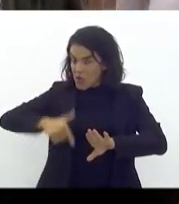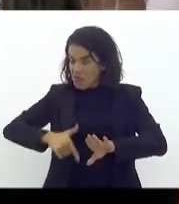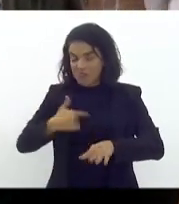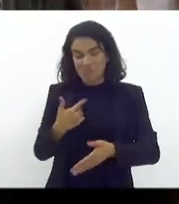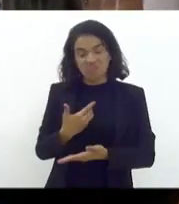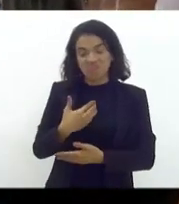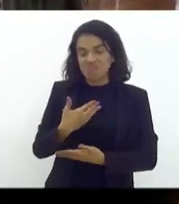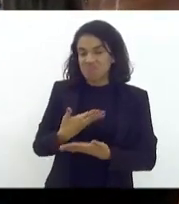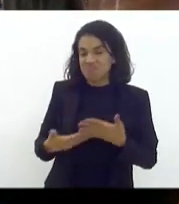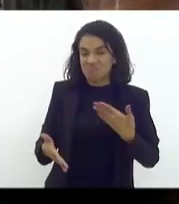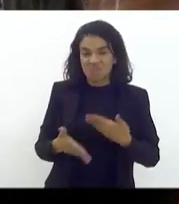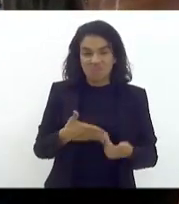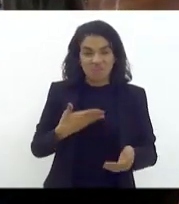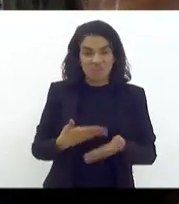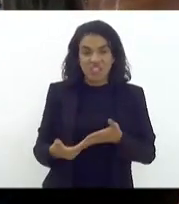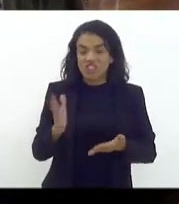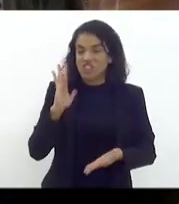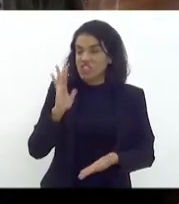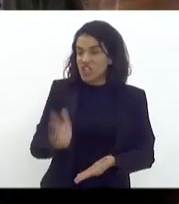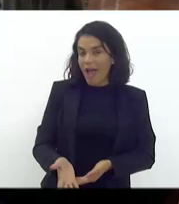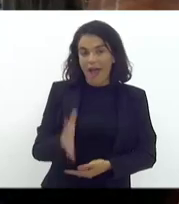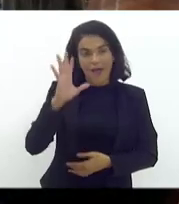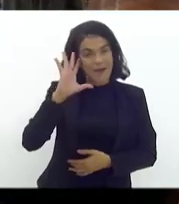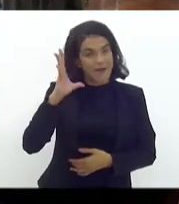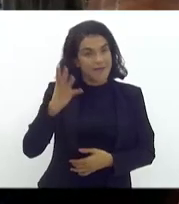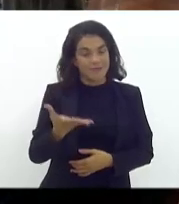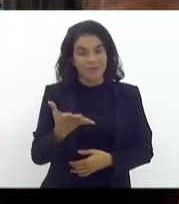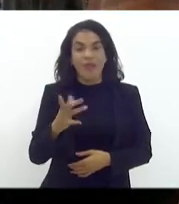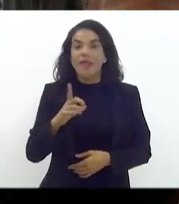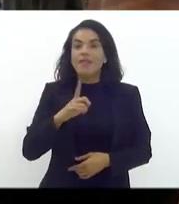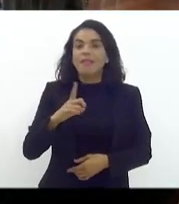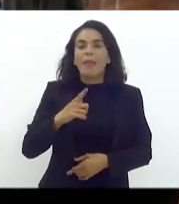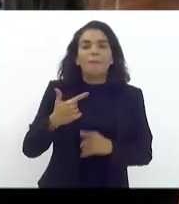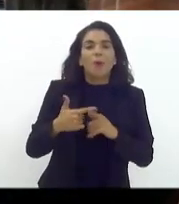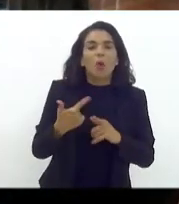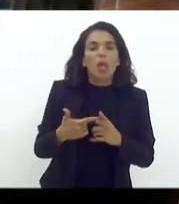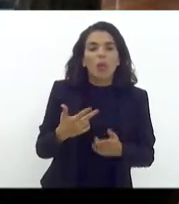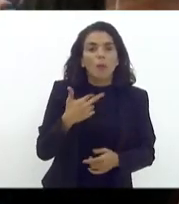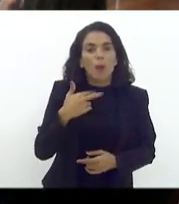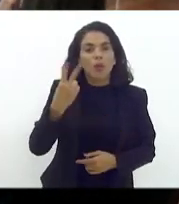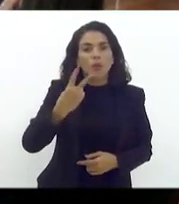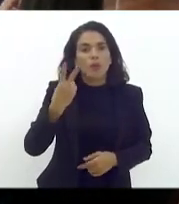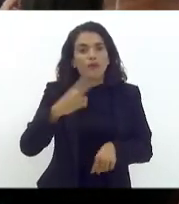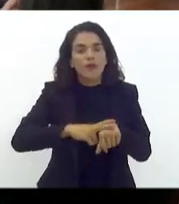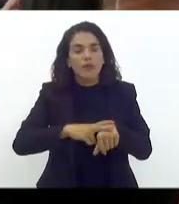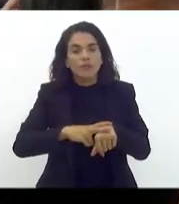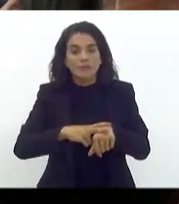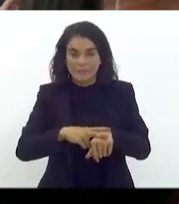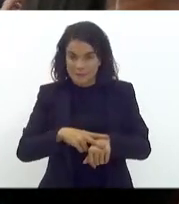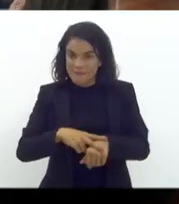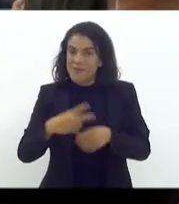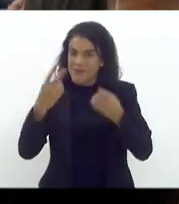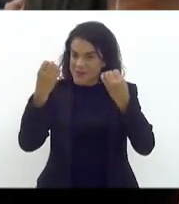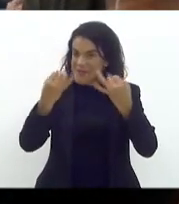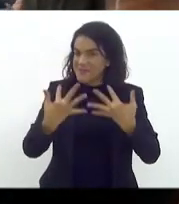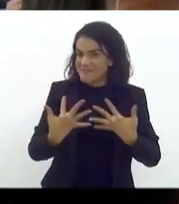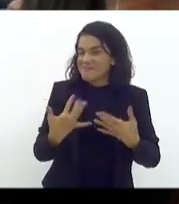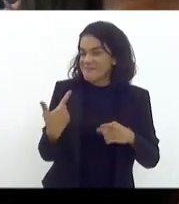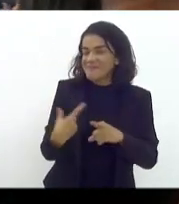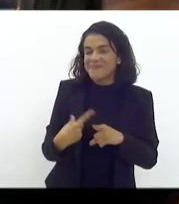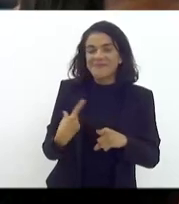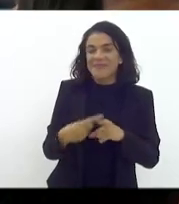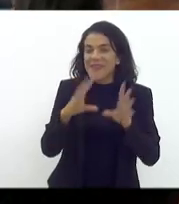nada já está estabelecido e tem uma justificativa porque e é isso que eu vou tentar Nesse pouco espaço que eu tenho